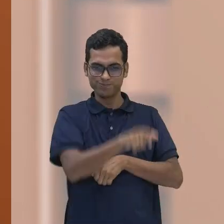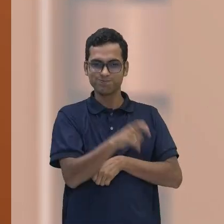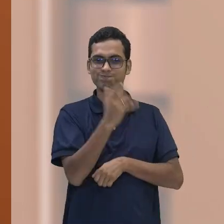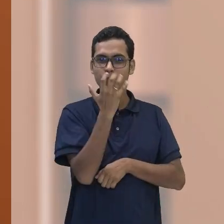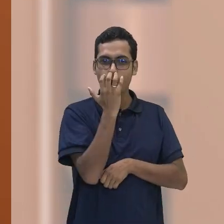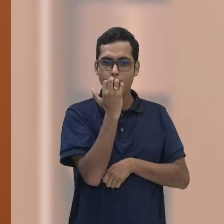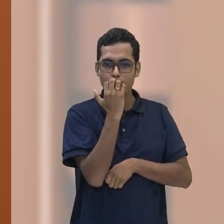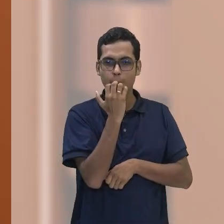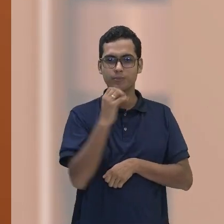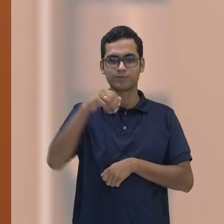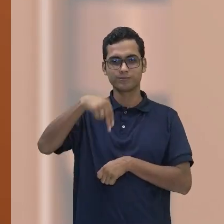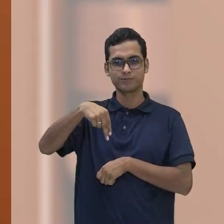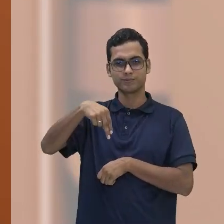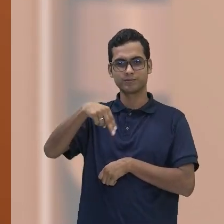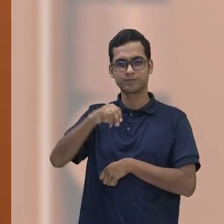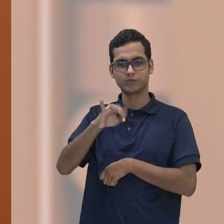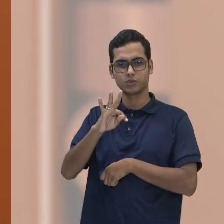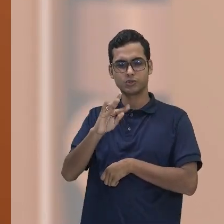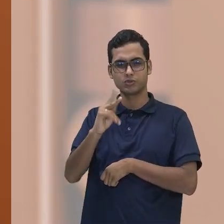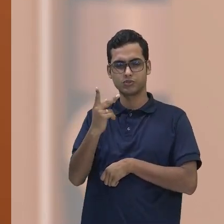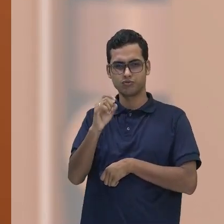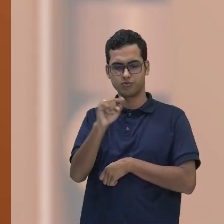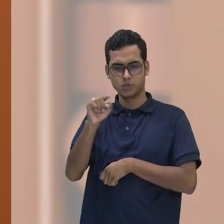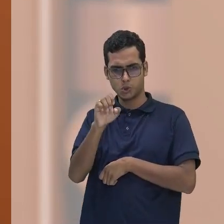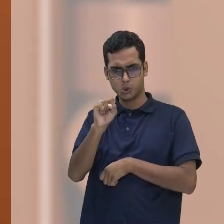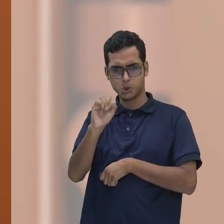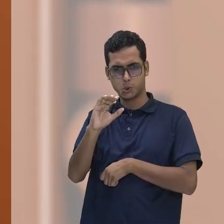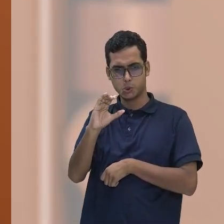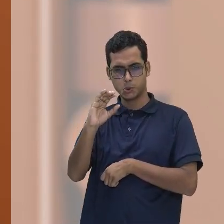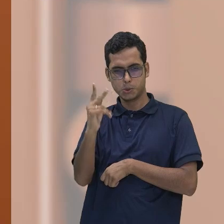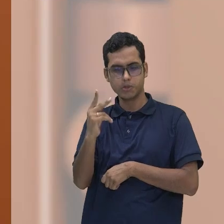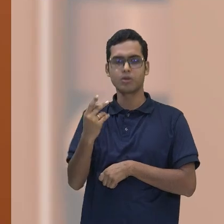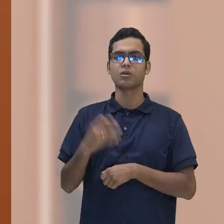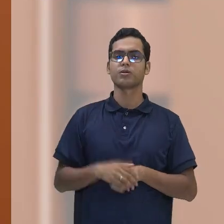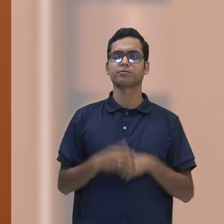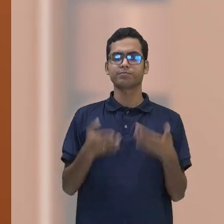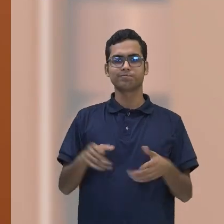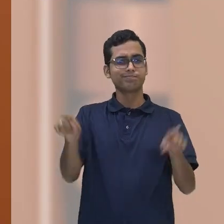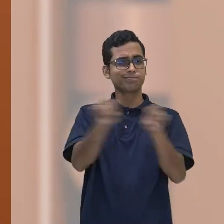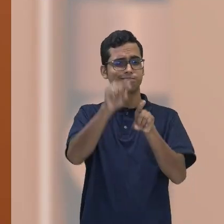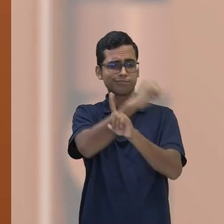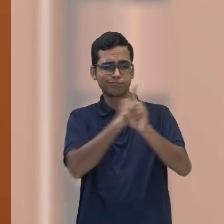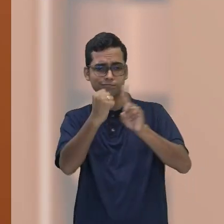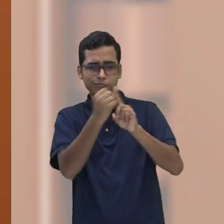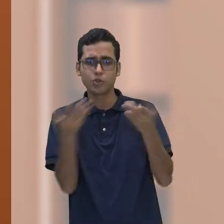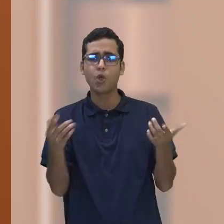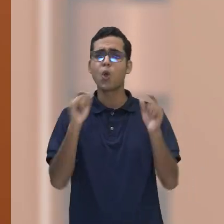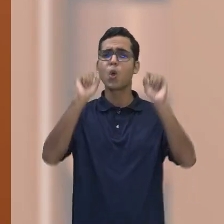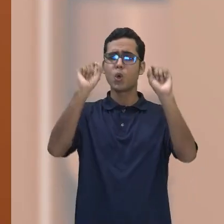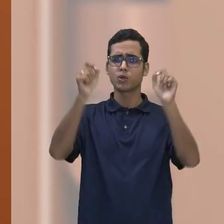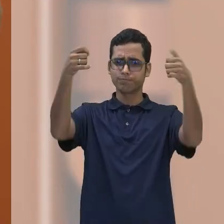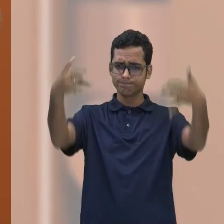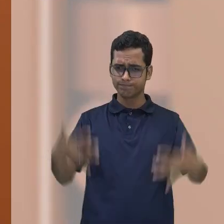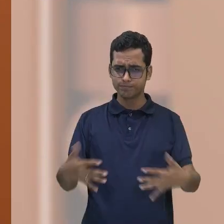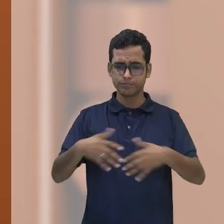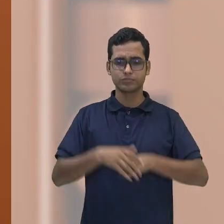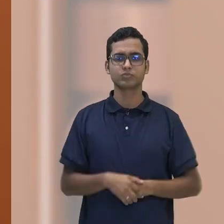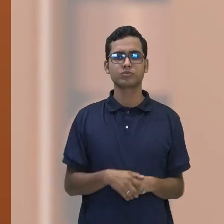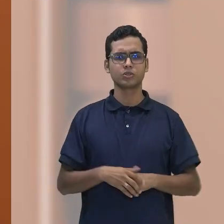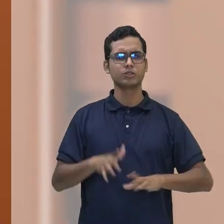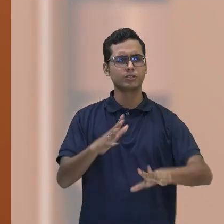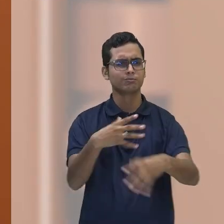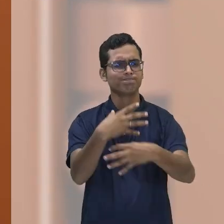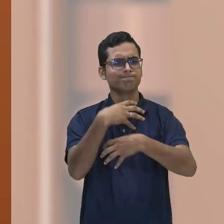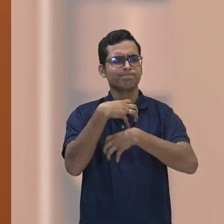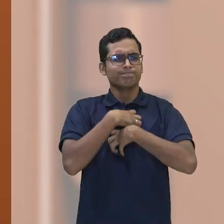está morto, então o que vai acontecer agora dentro da sociedade como um todo, dentro da humanidade? Uma